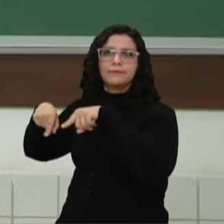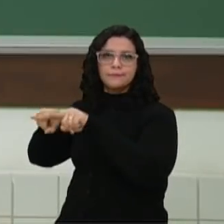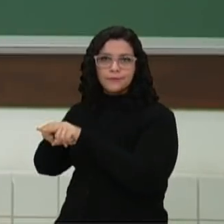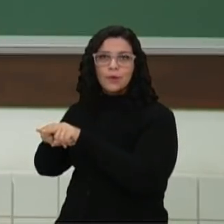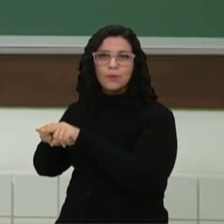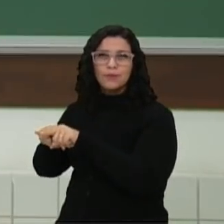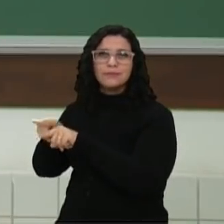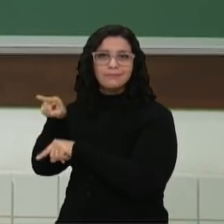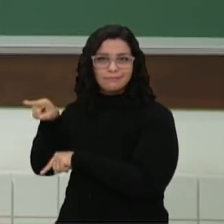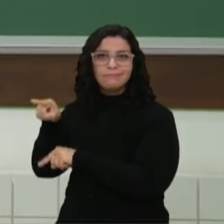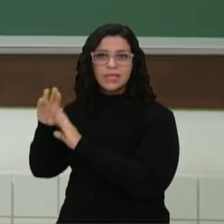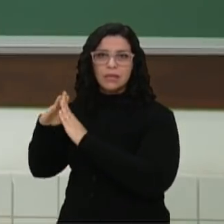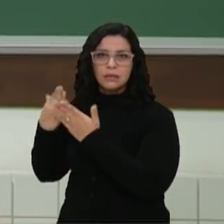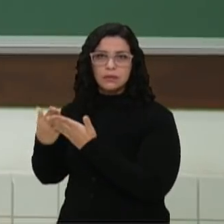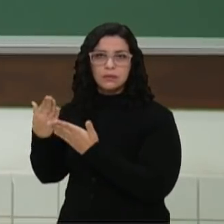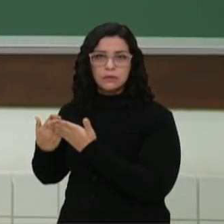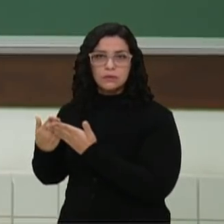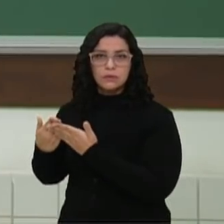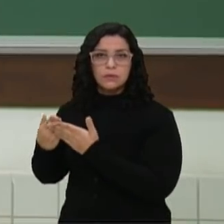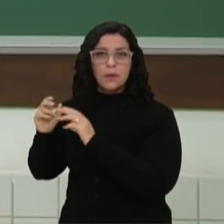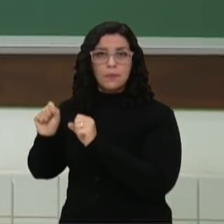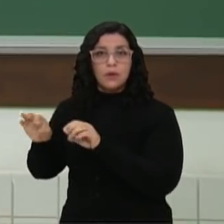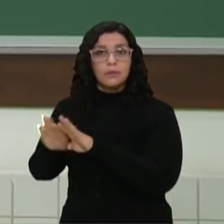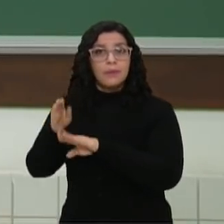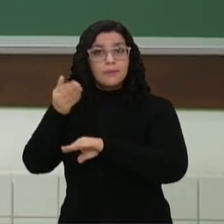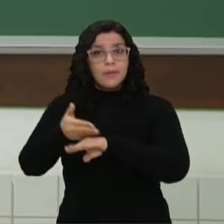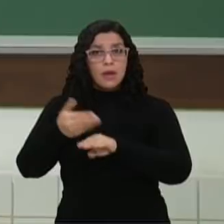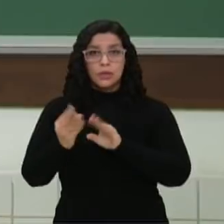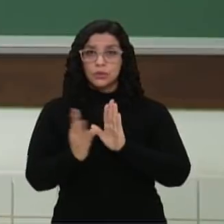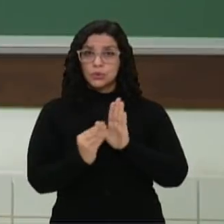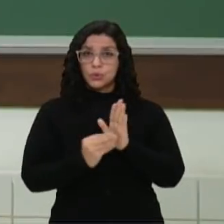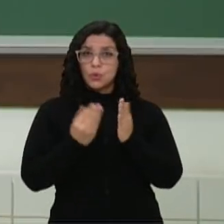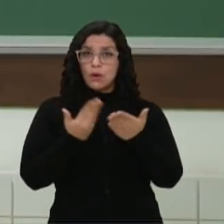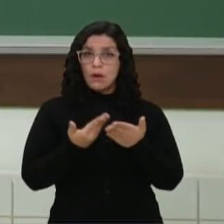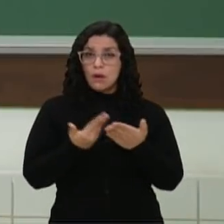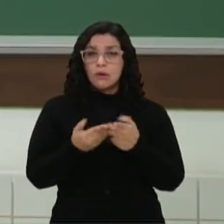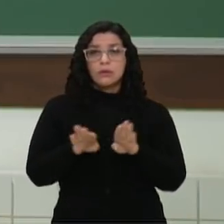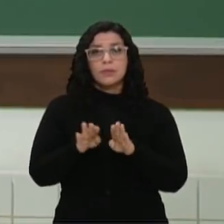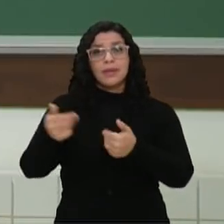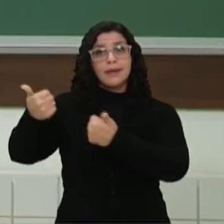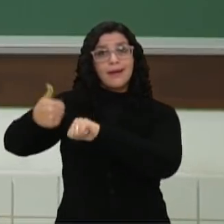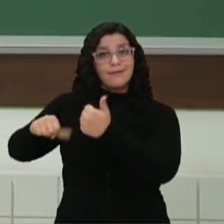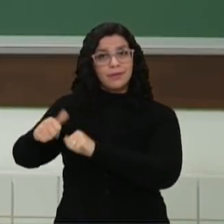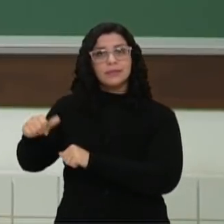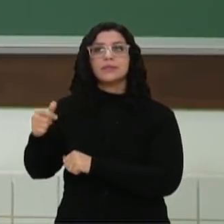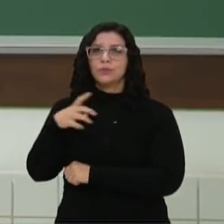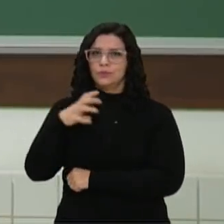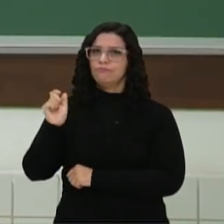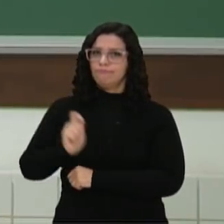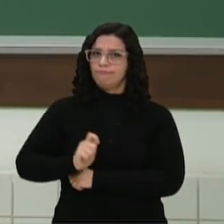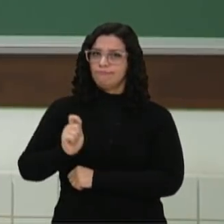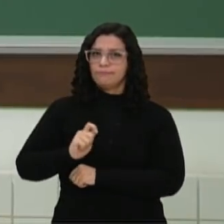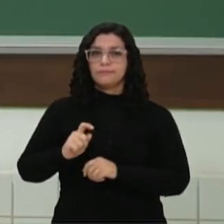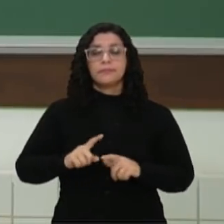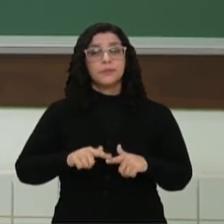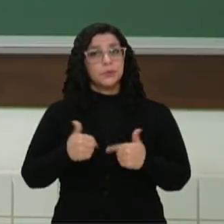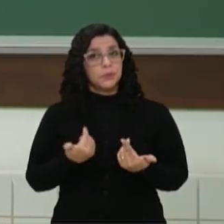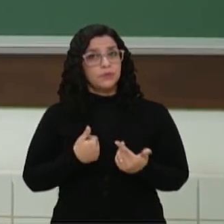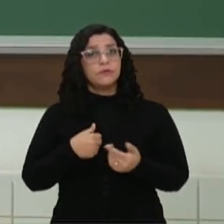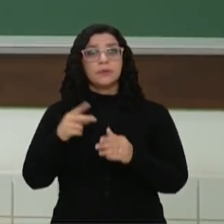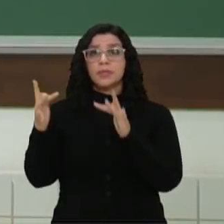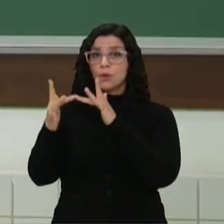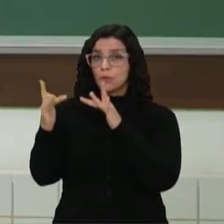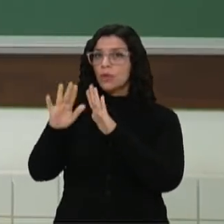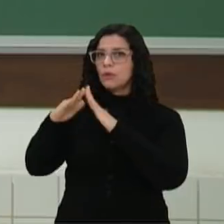também devolvê-las. Você poderá exercitar o conteúdo das aulas e ser avaliado dessa forma. Então, mantenha